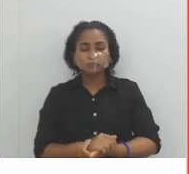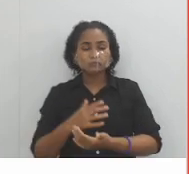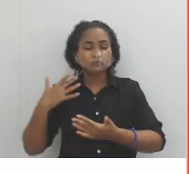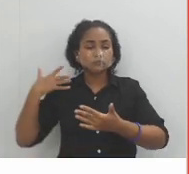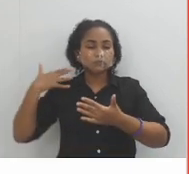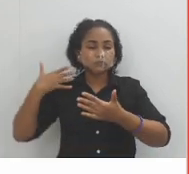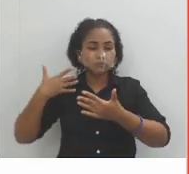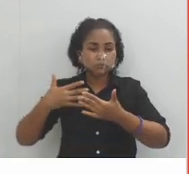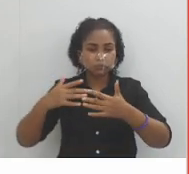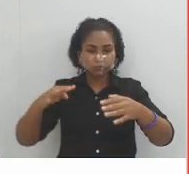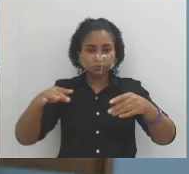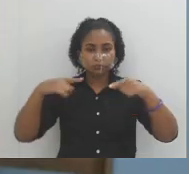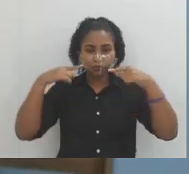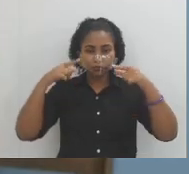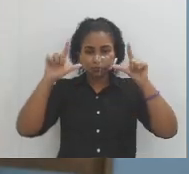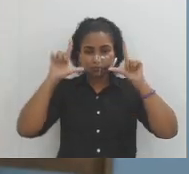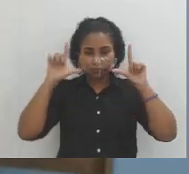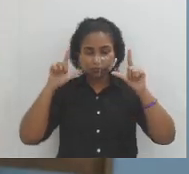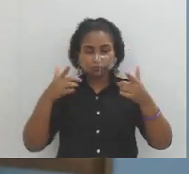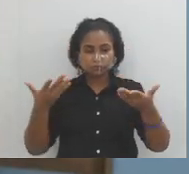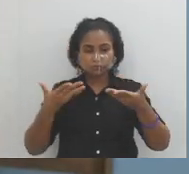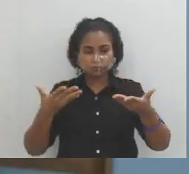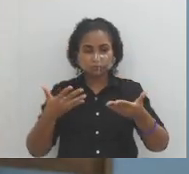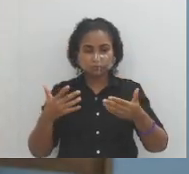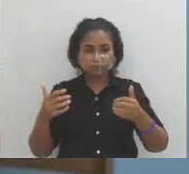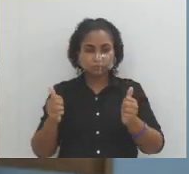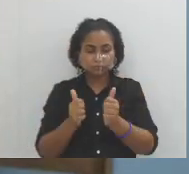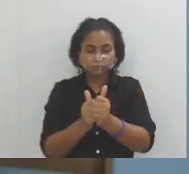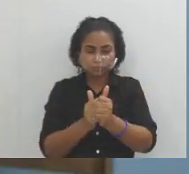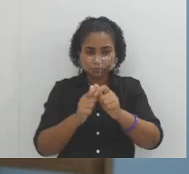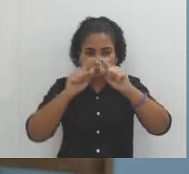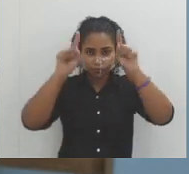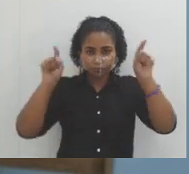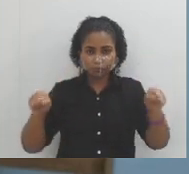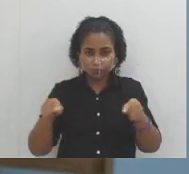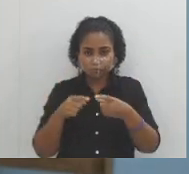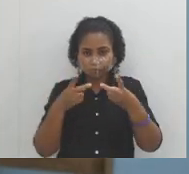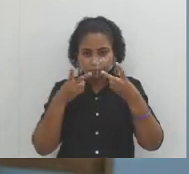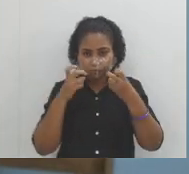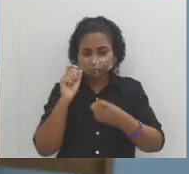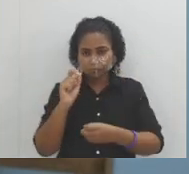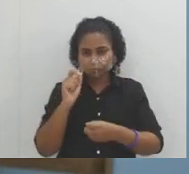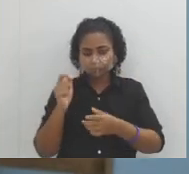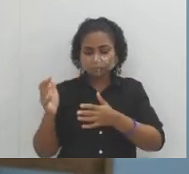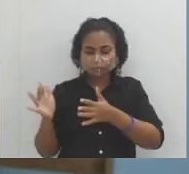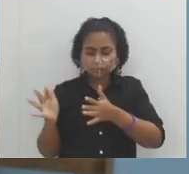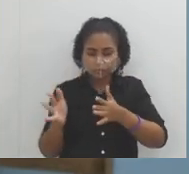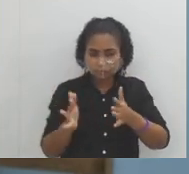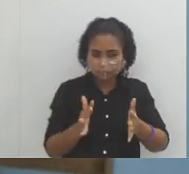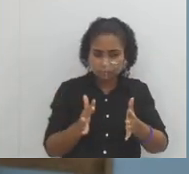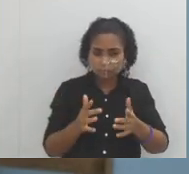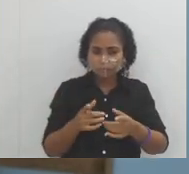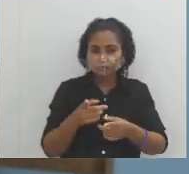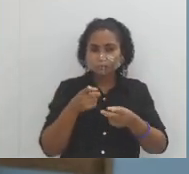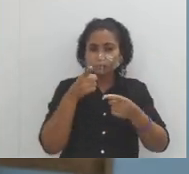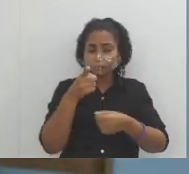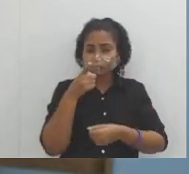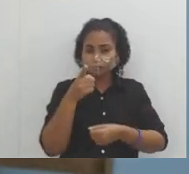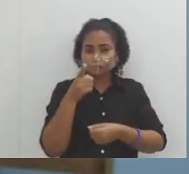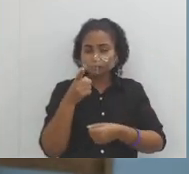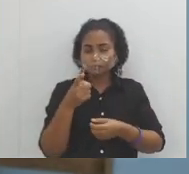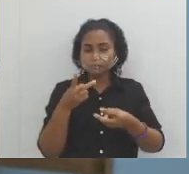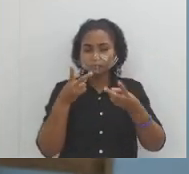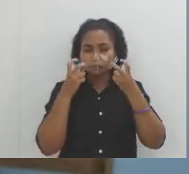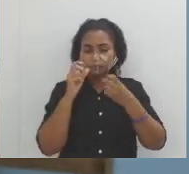Recapitulando, corta para mim, vem aqui ao quadro comigo, rapidinho. Então, nesse processo, eu quero que você grave